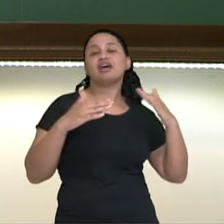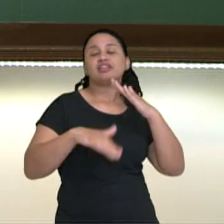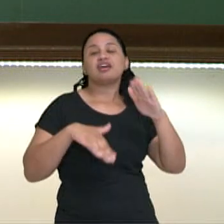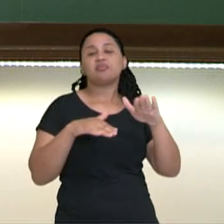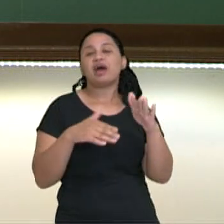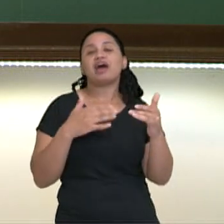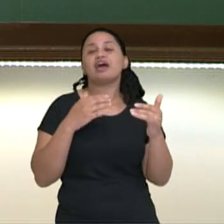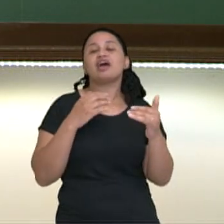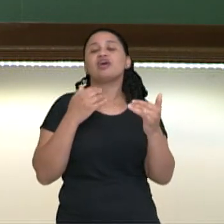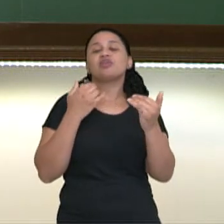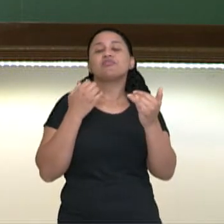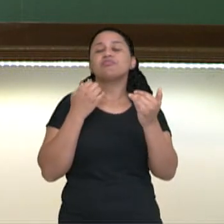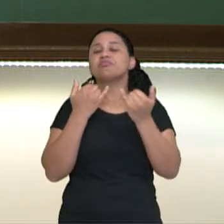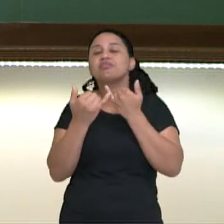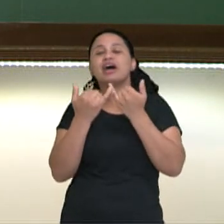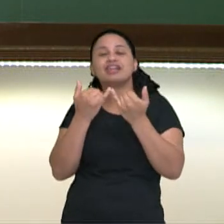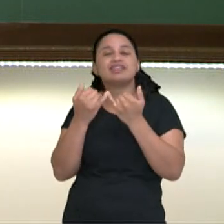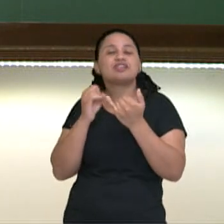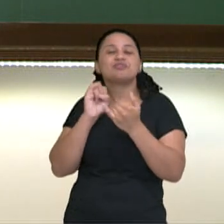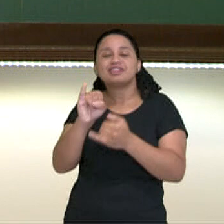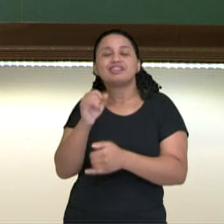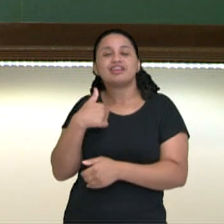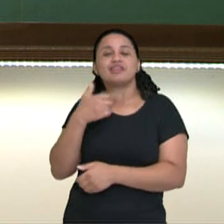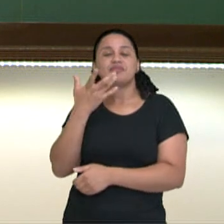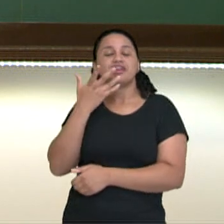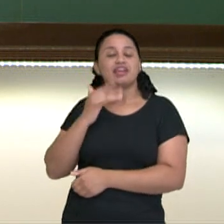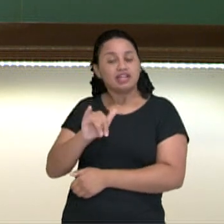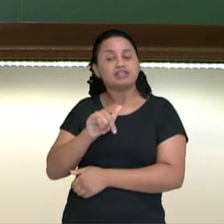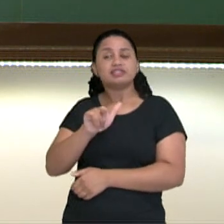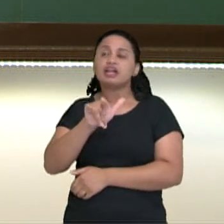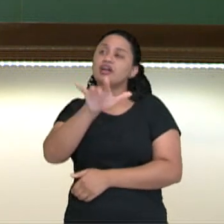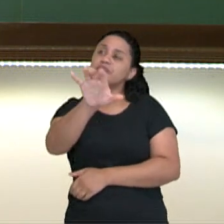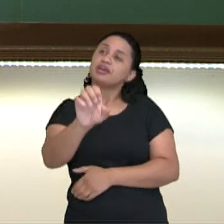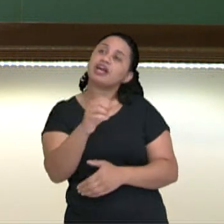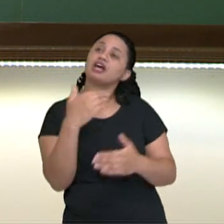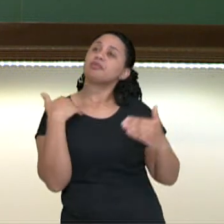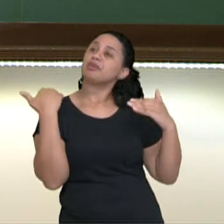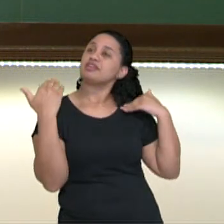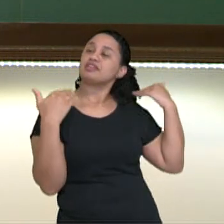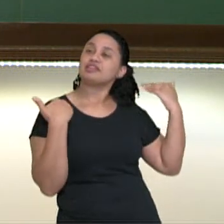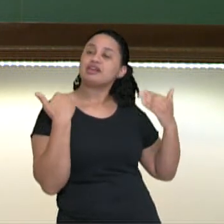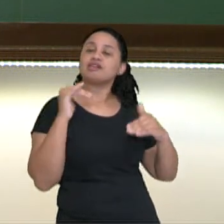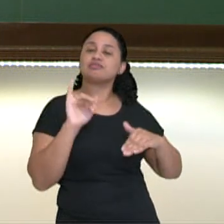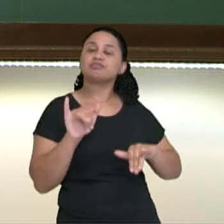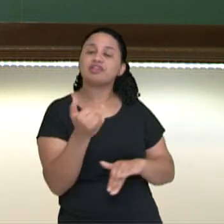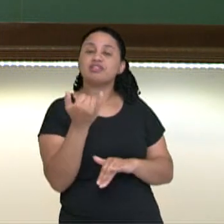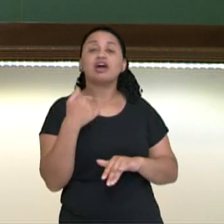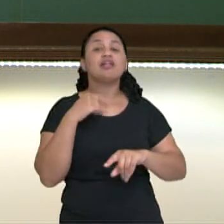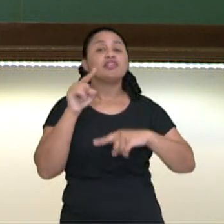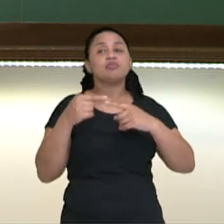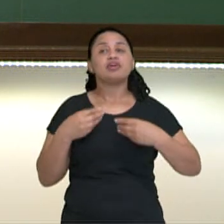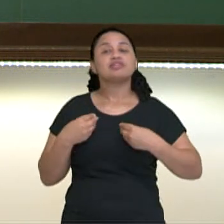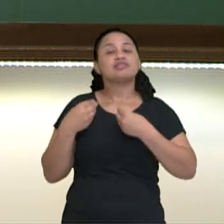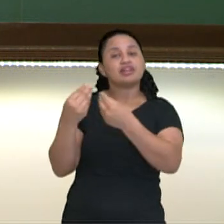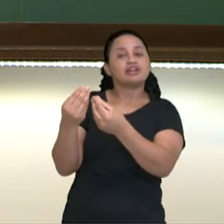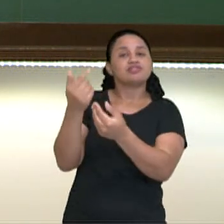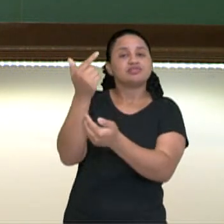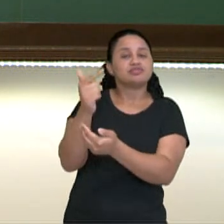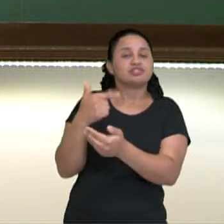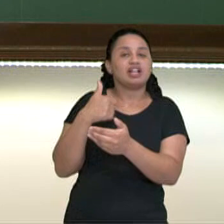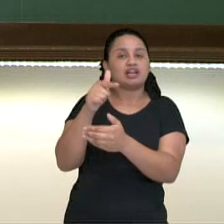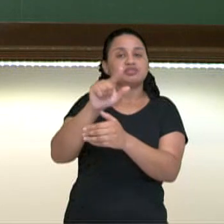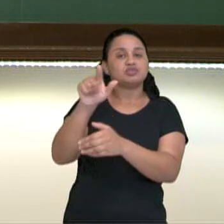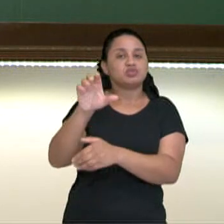ele fosse uma criança, que ele pudesse ir lá, pegar, levar, se divertir e depois devolver no zoológico de novo.